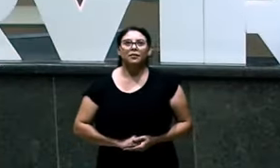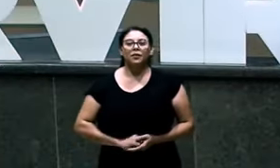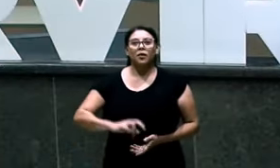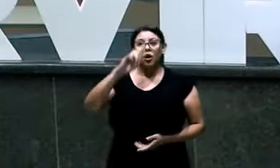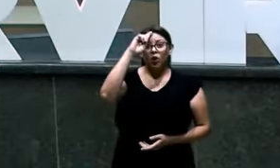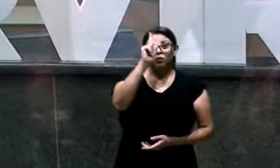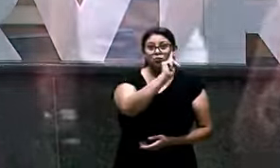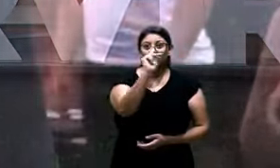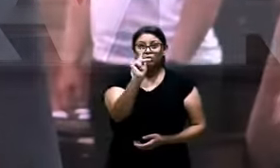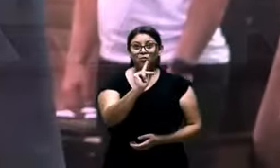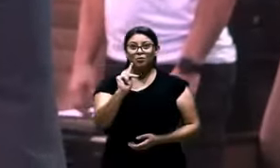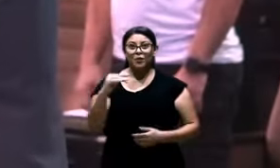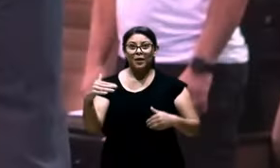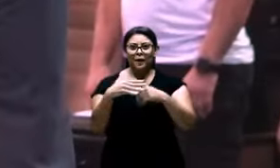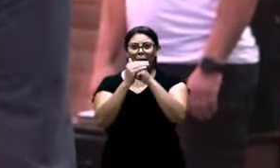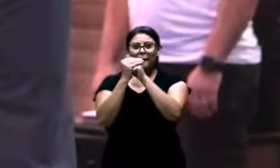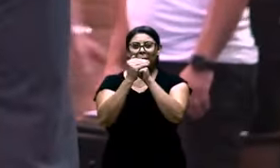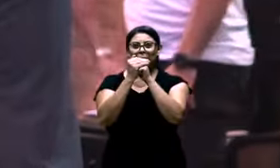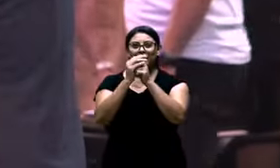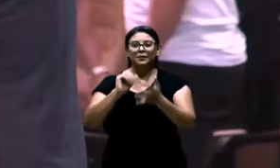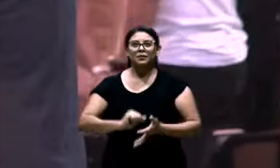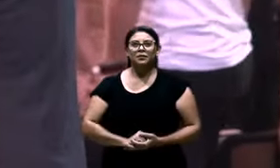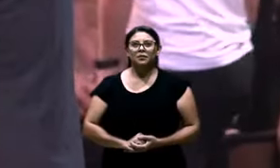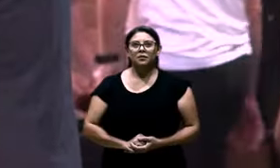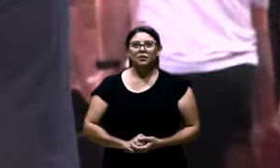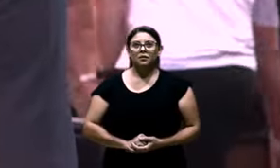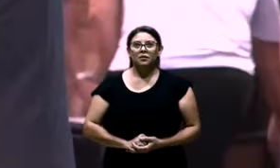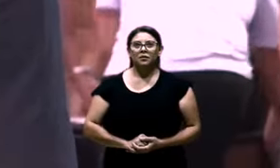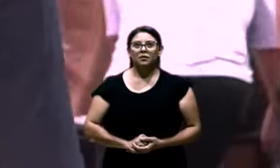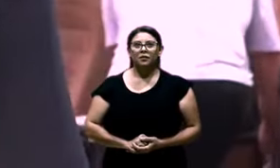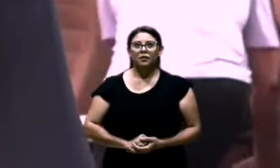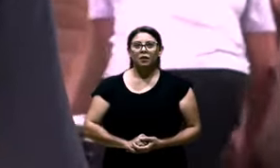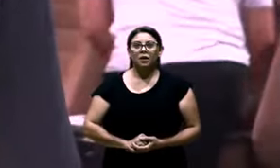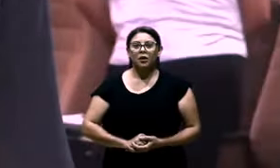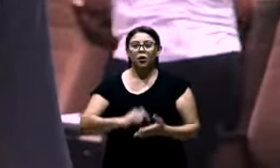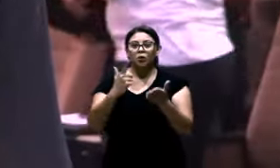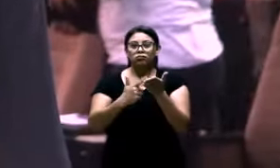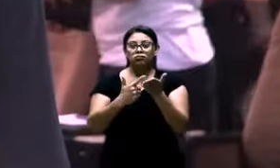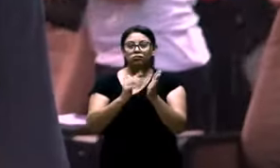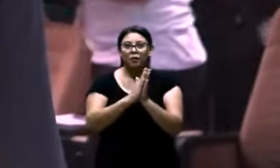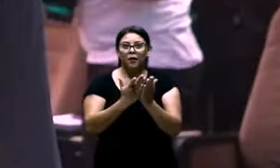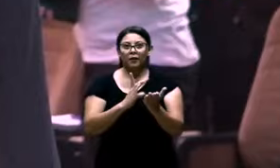Senhor. Evangelho de Jesus Cristo, segundo escreveu Lucas,